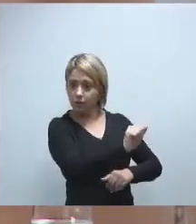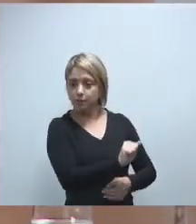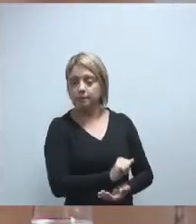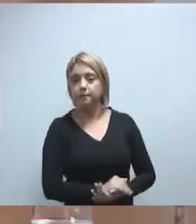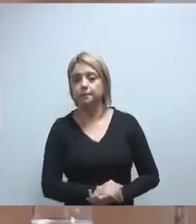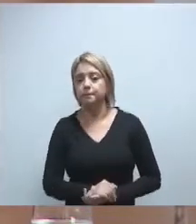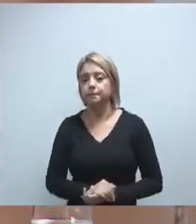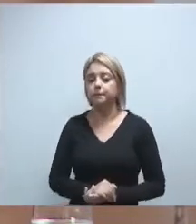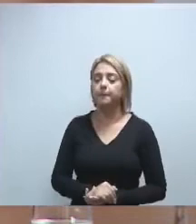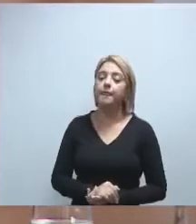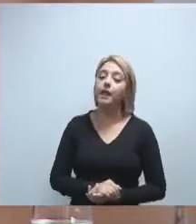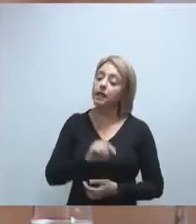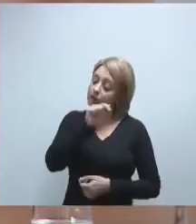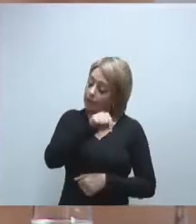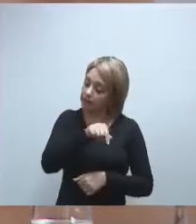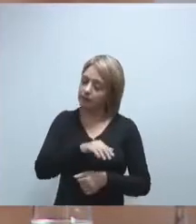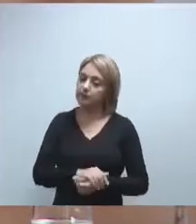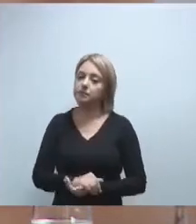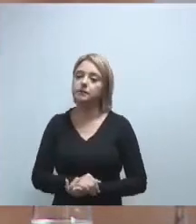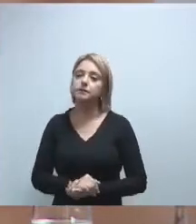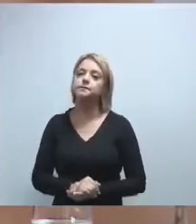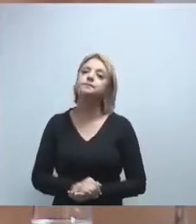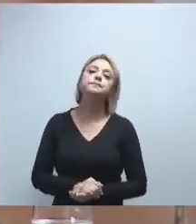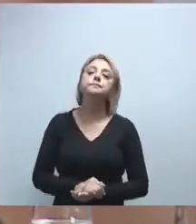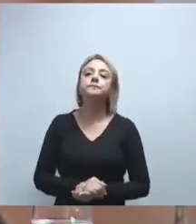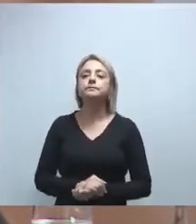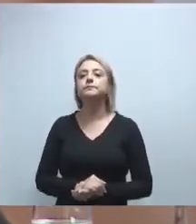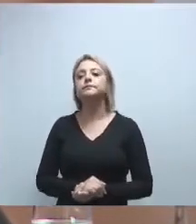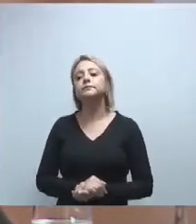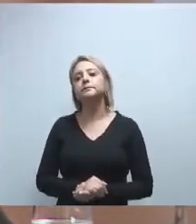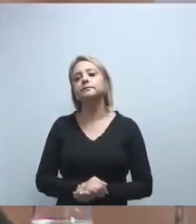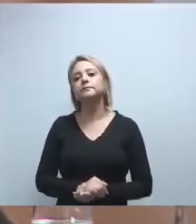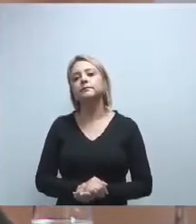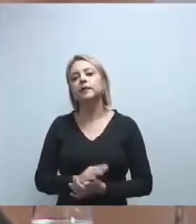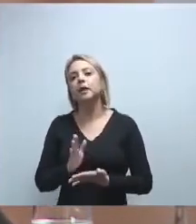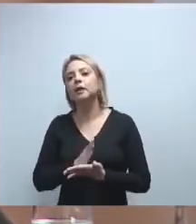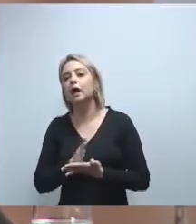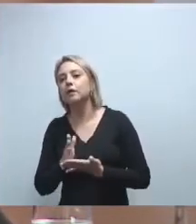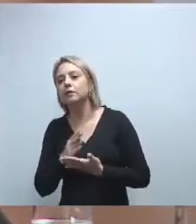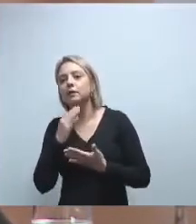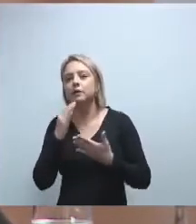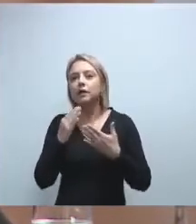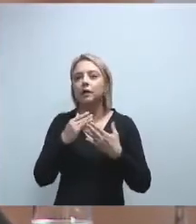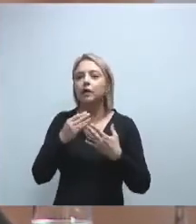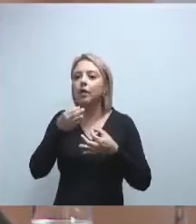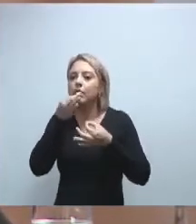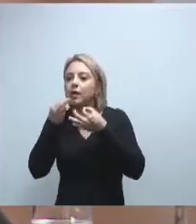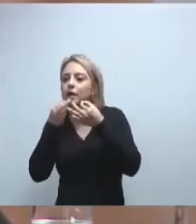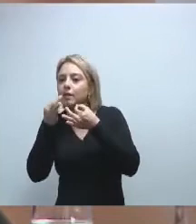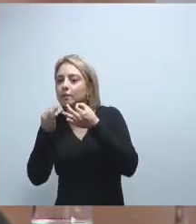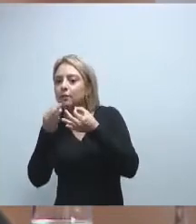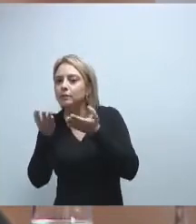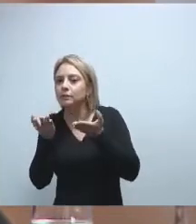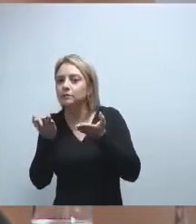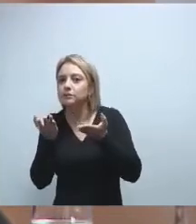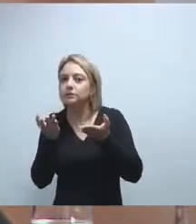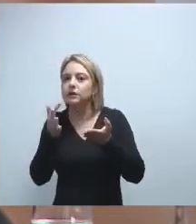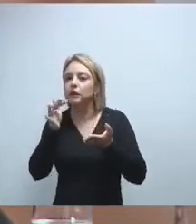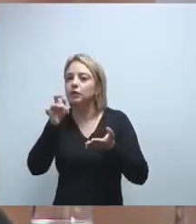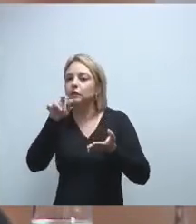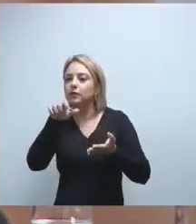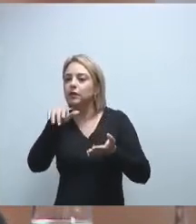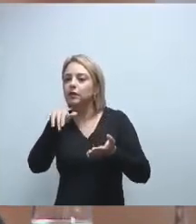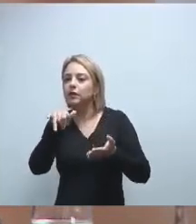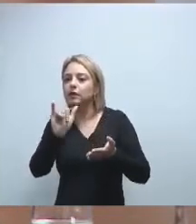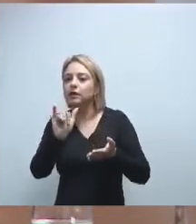e foi nessa época talvez o faça uma inconfidência aqui do produto florim